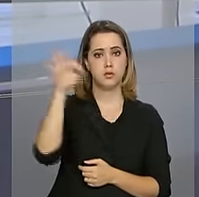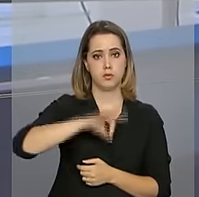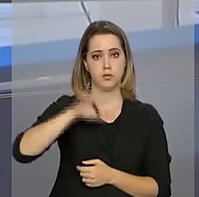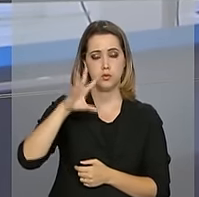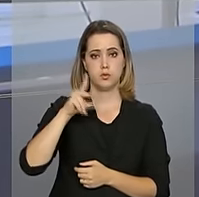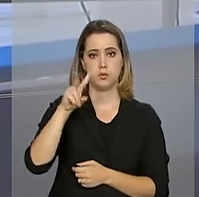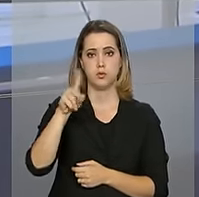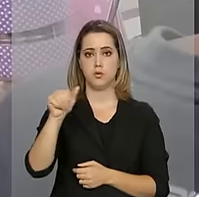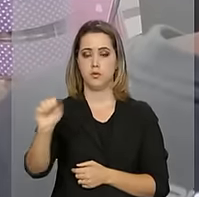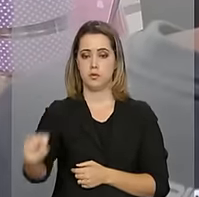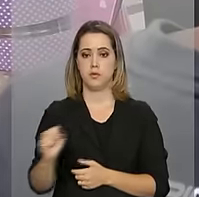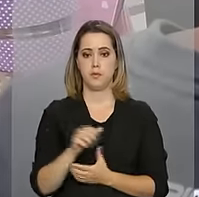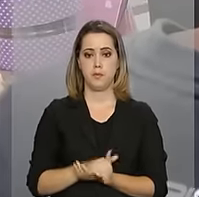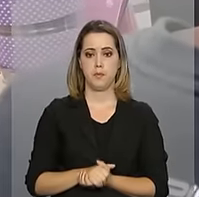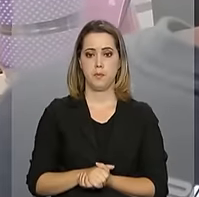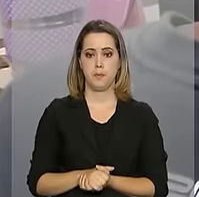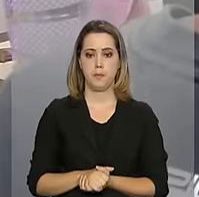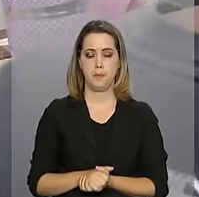das vagas.